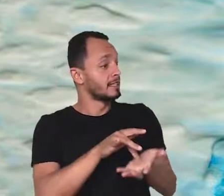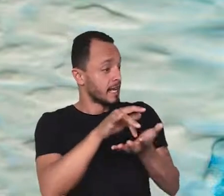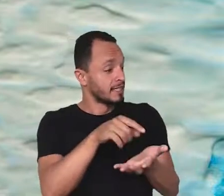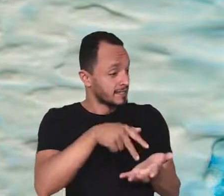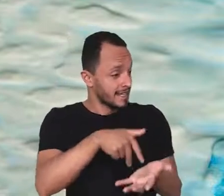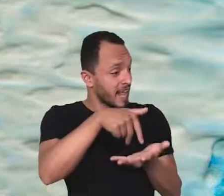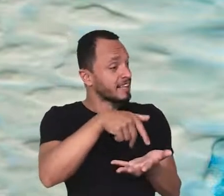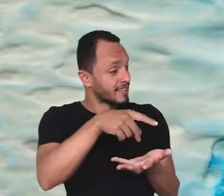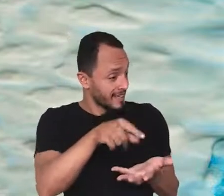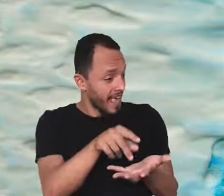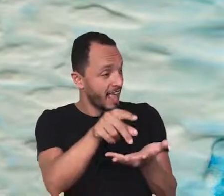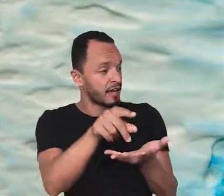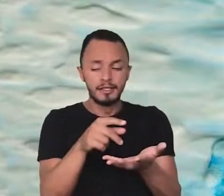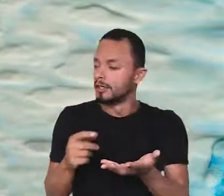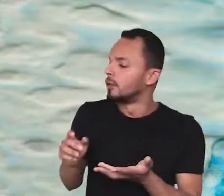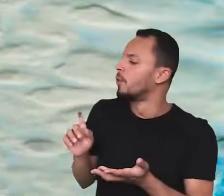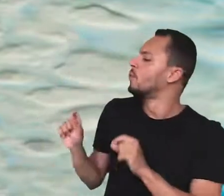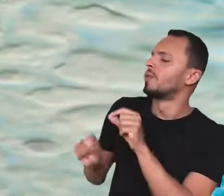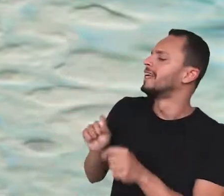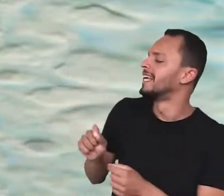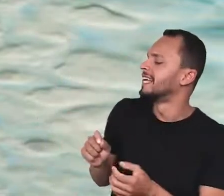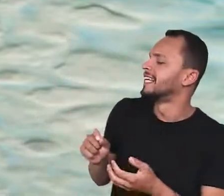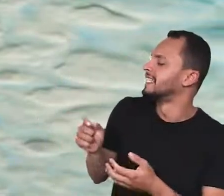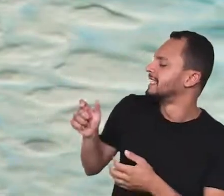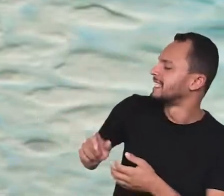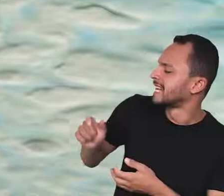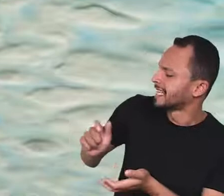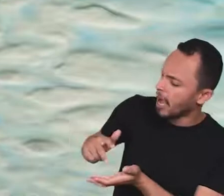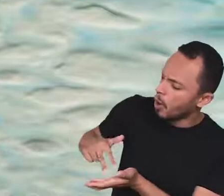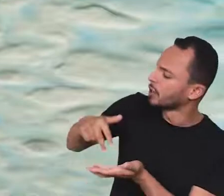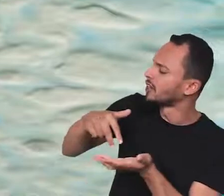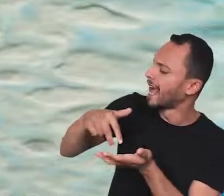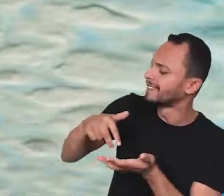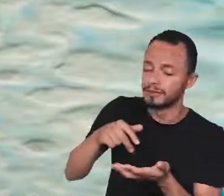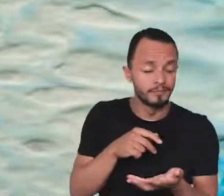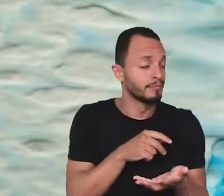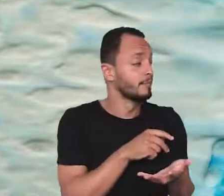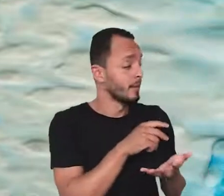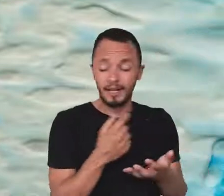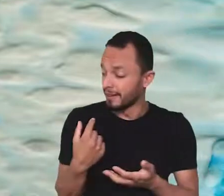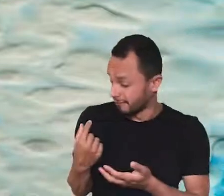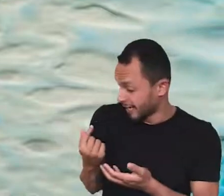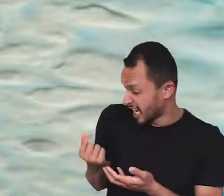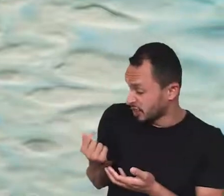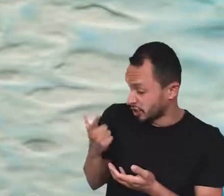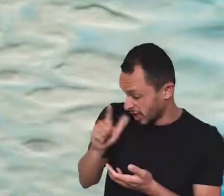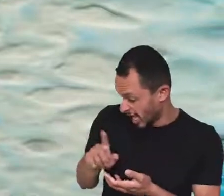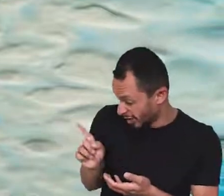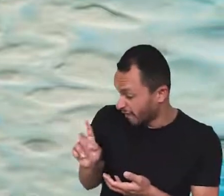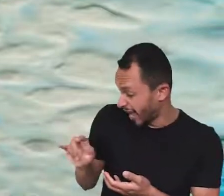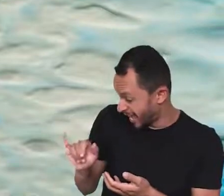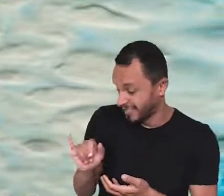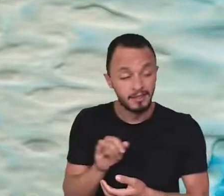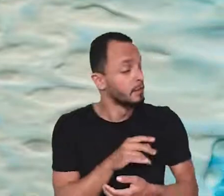boy contou pra mim que ela foi... Mas cidadã honorária é o quê, gente? Ela vai ganhar algum dinheiro com isso? Amiga, ela já morreu e isso faz